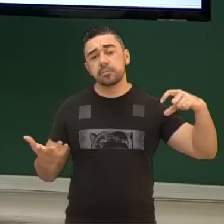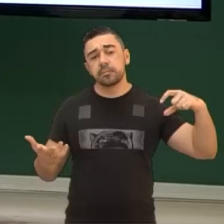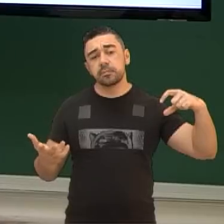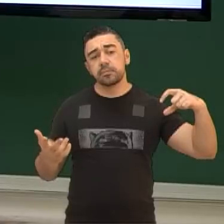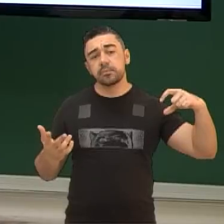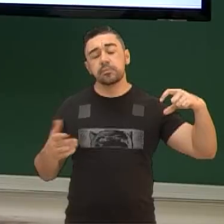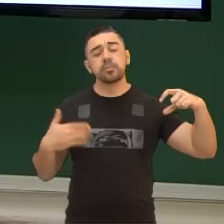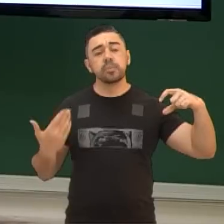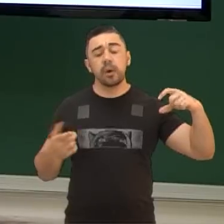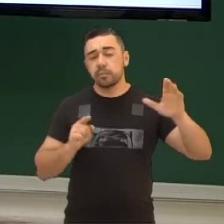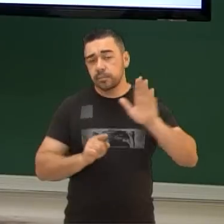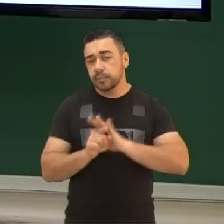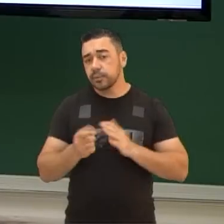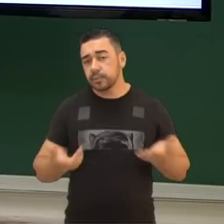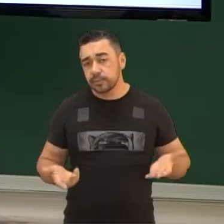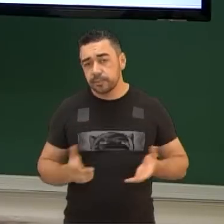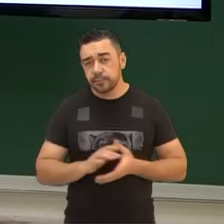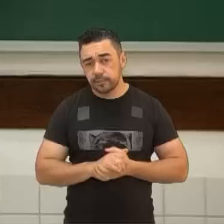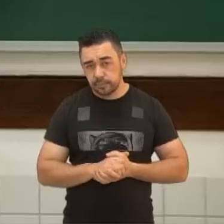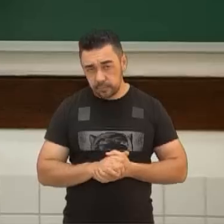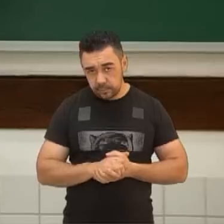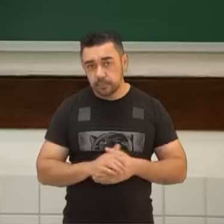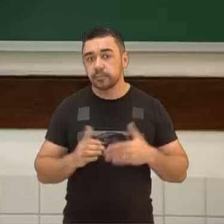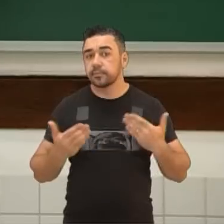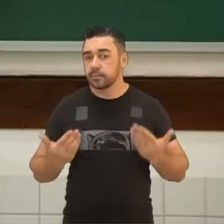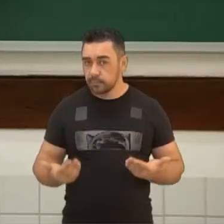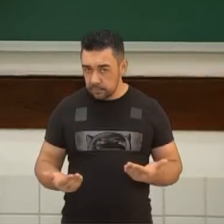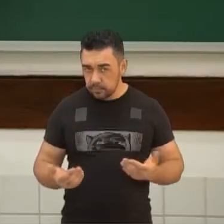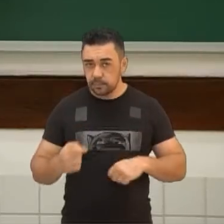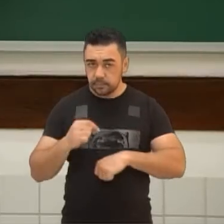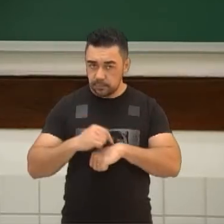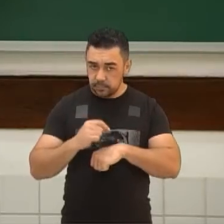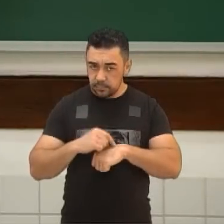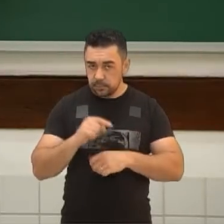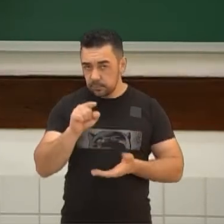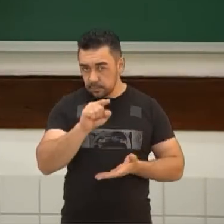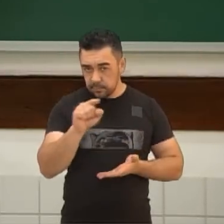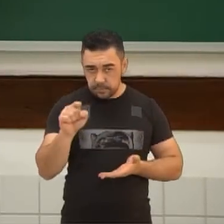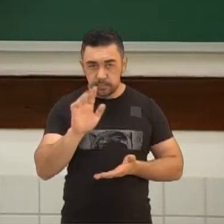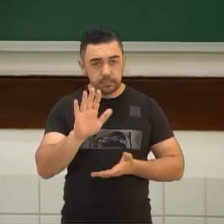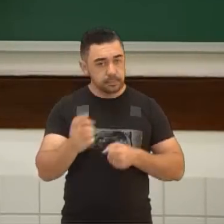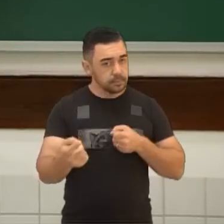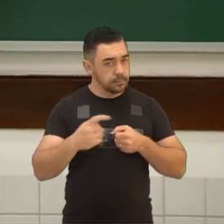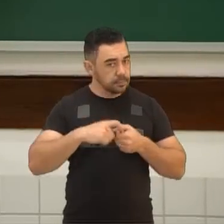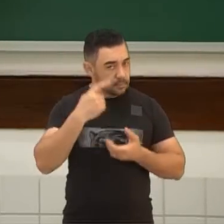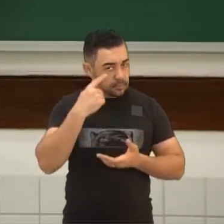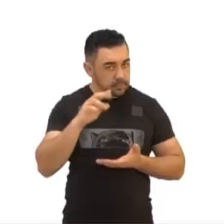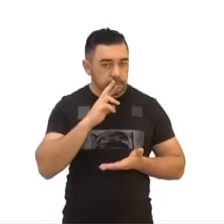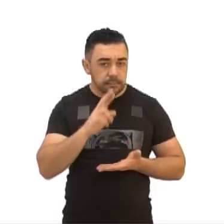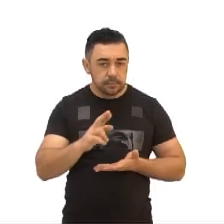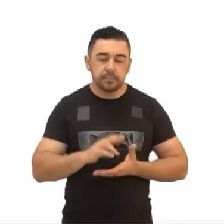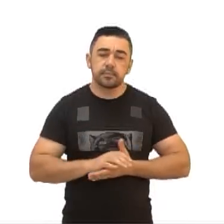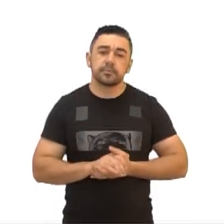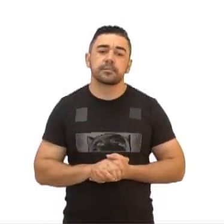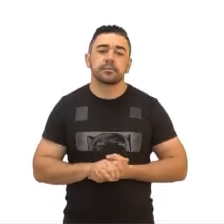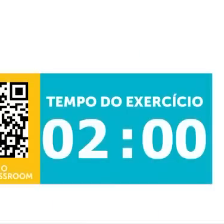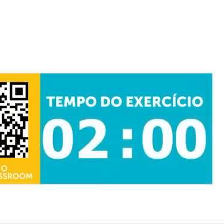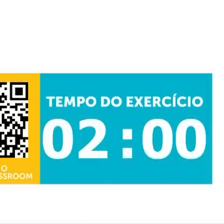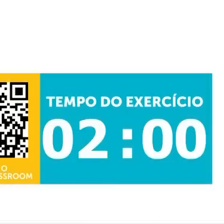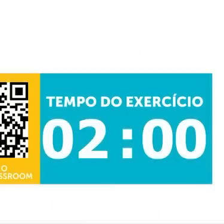correspondente ali? Qual lado que é correspondente? Então, a professora vai dar um tempinho para vocês e eu já retomo aqui com a resposta.